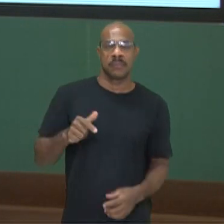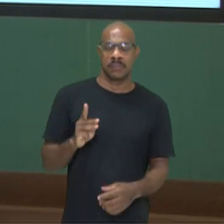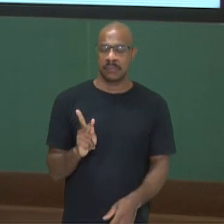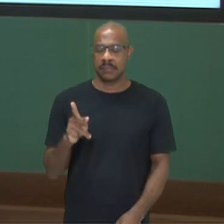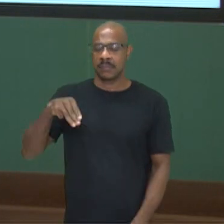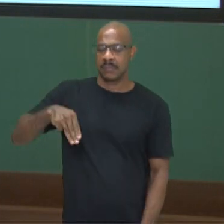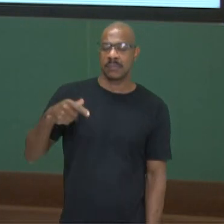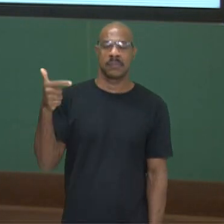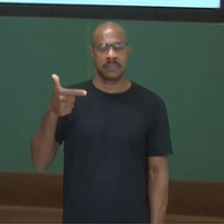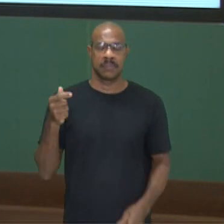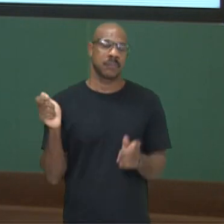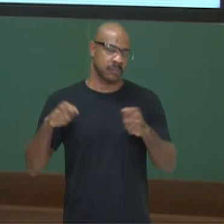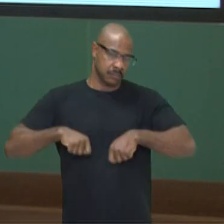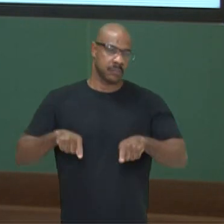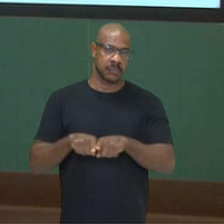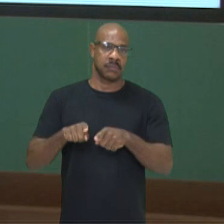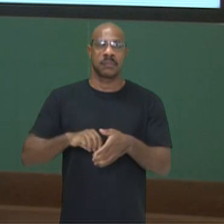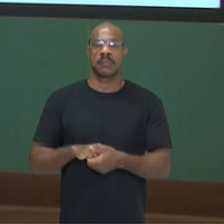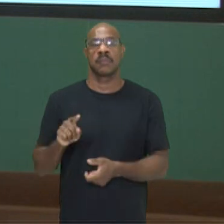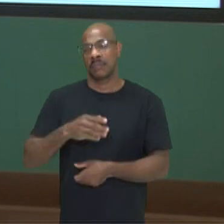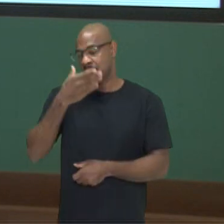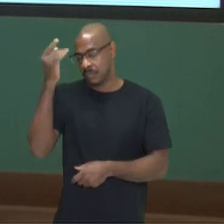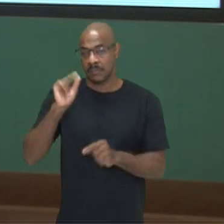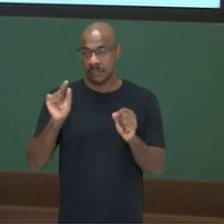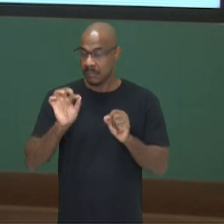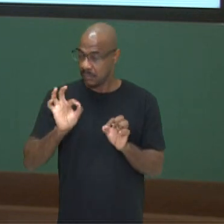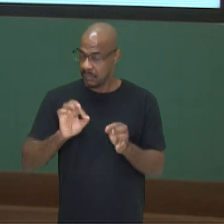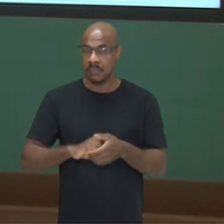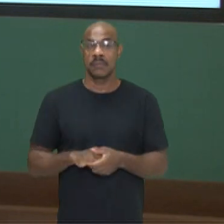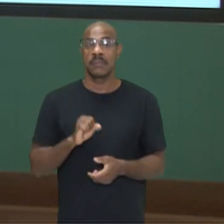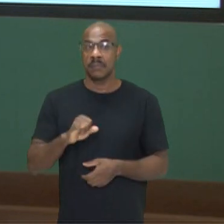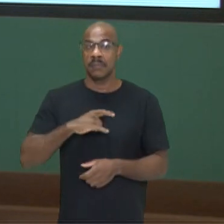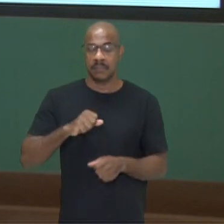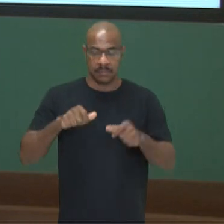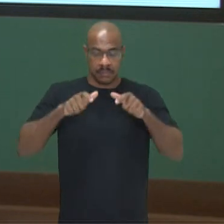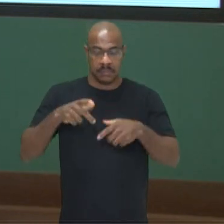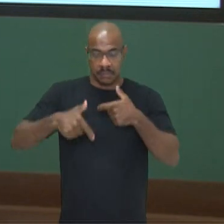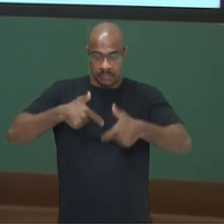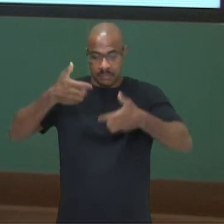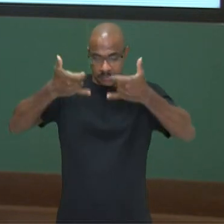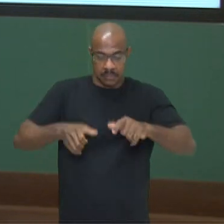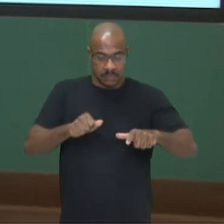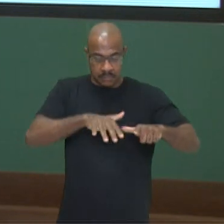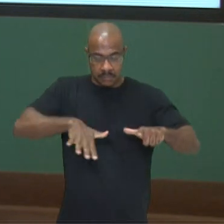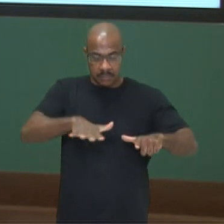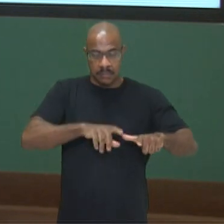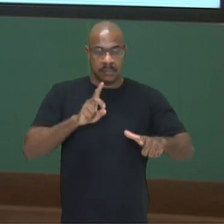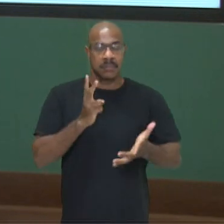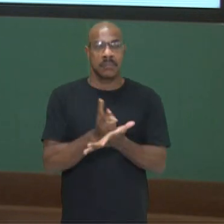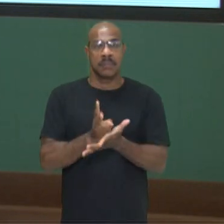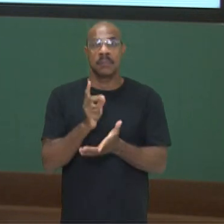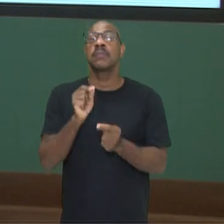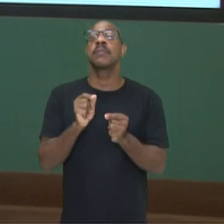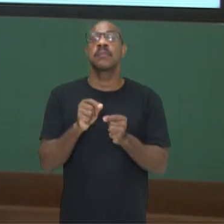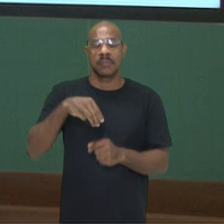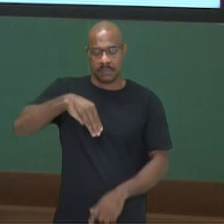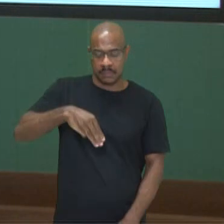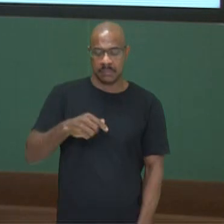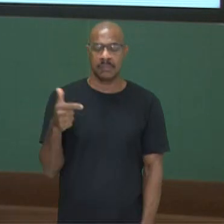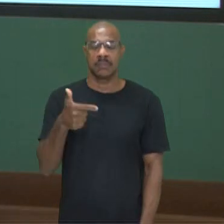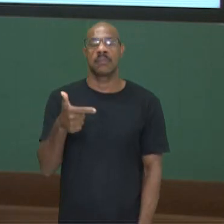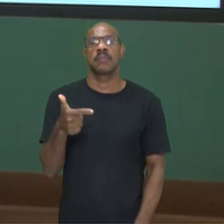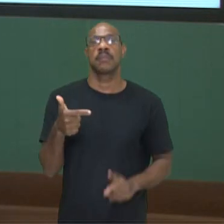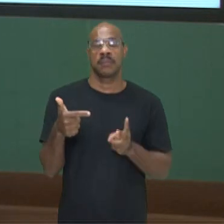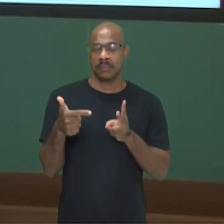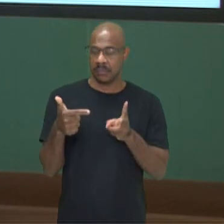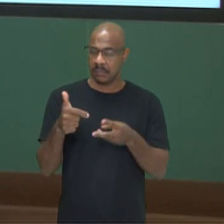quadrados, ok? Então não esqueçam, quando a gente trabalha com área, essa unidade sempre vai ser uma medida